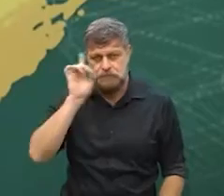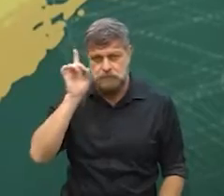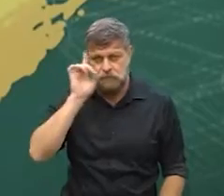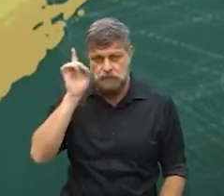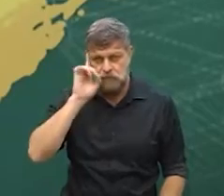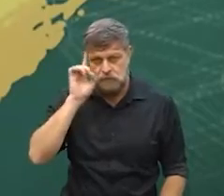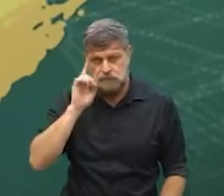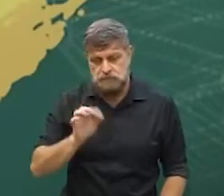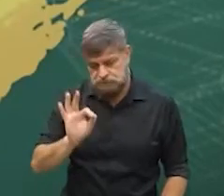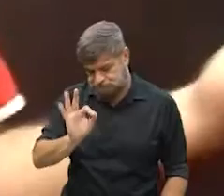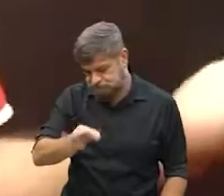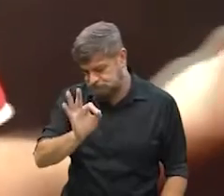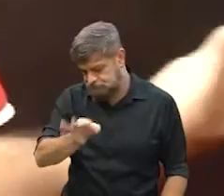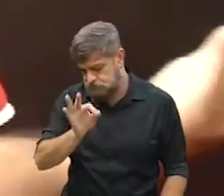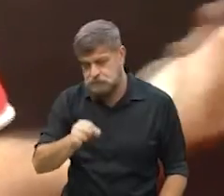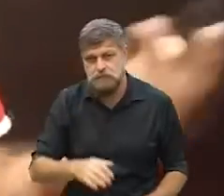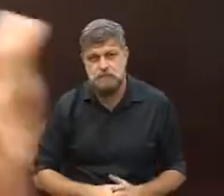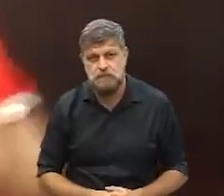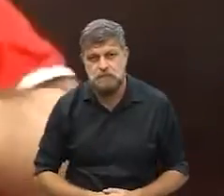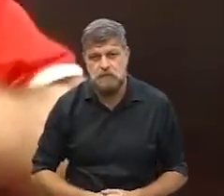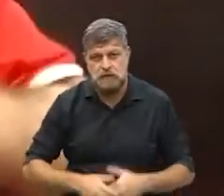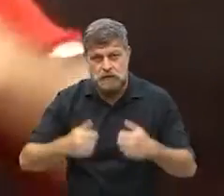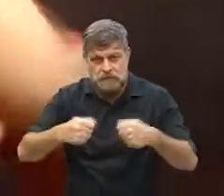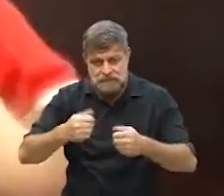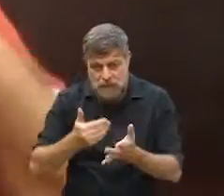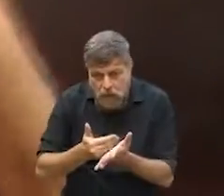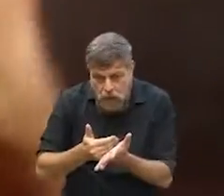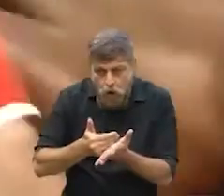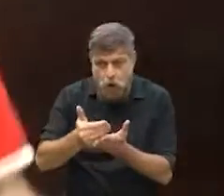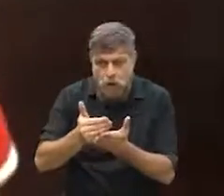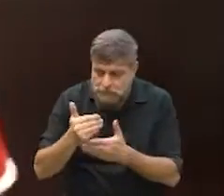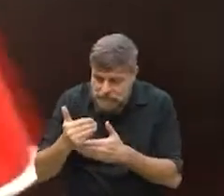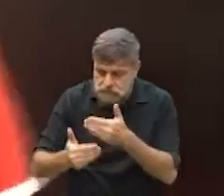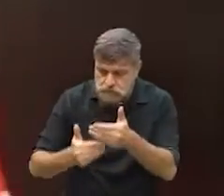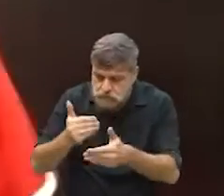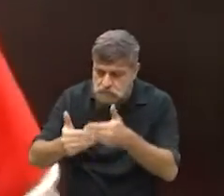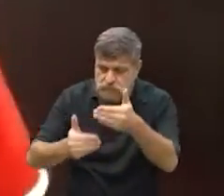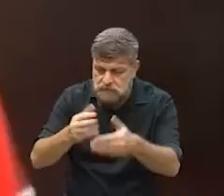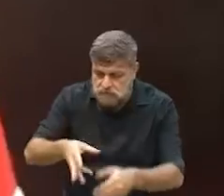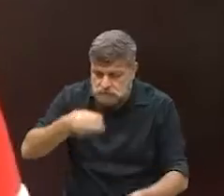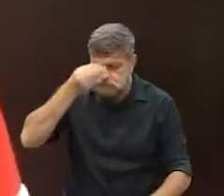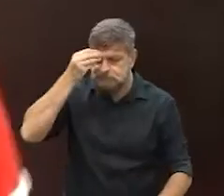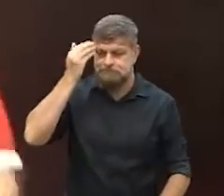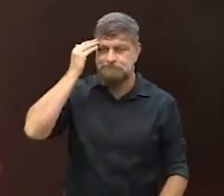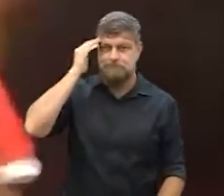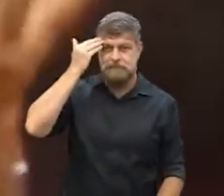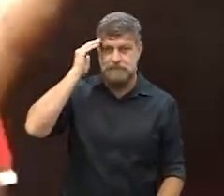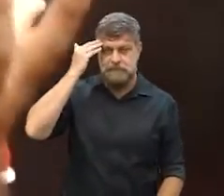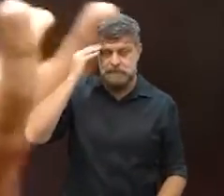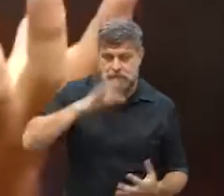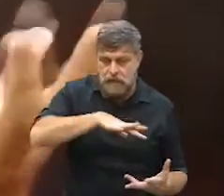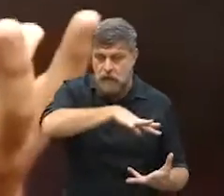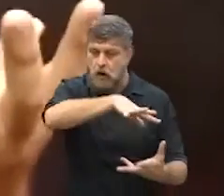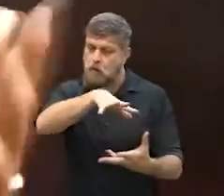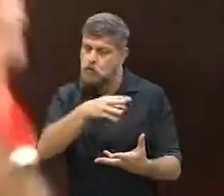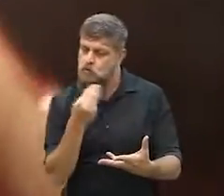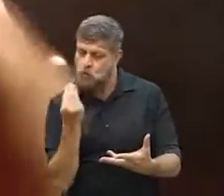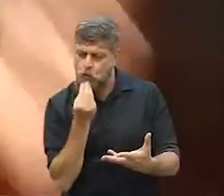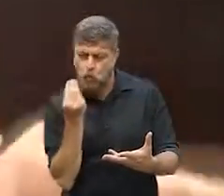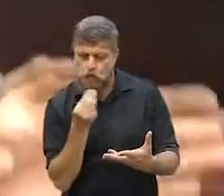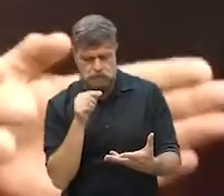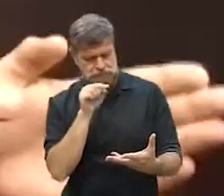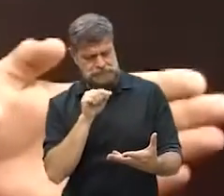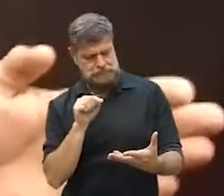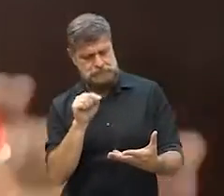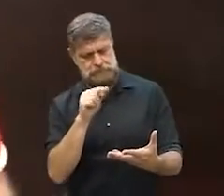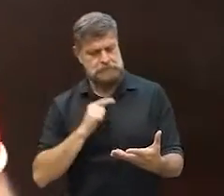dia, ótimo. Né? Claro. Exatamente. Que seja o início do seu processo de compreensão do mundo, né?